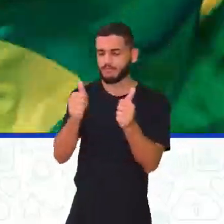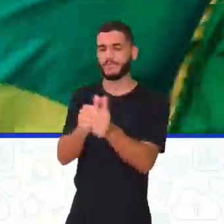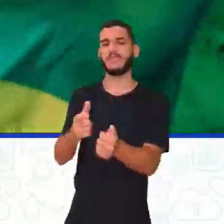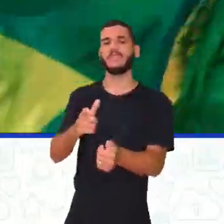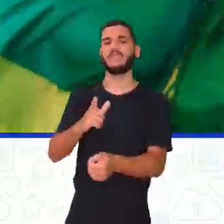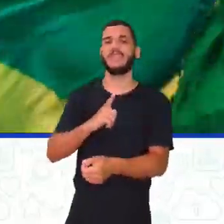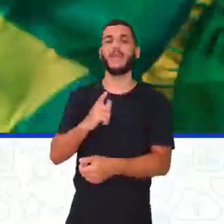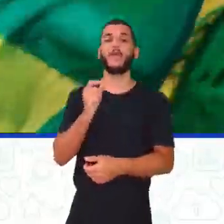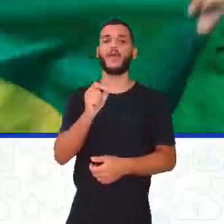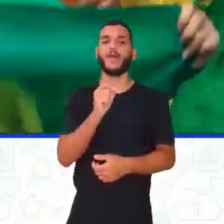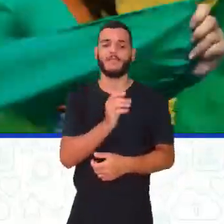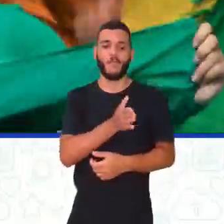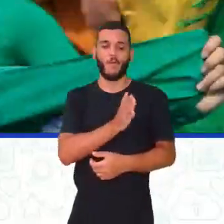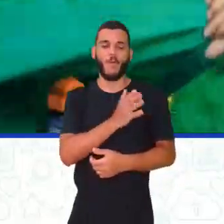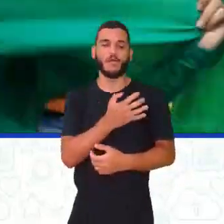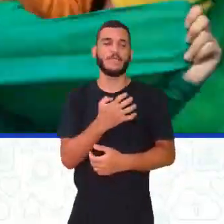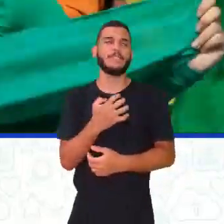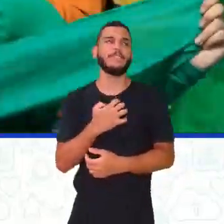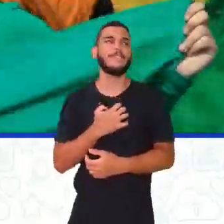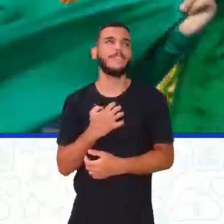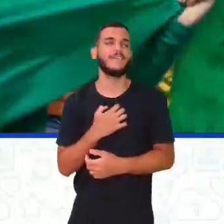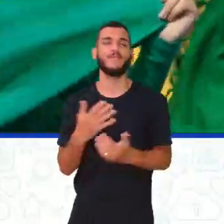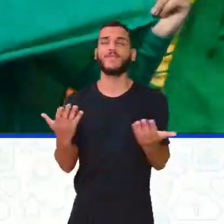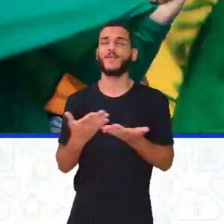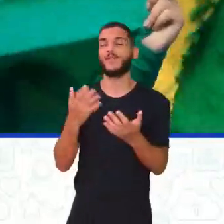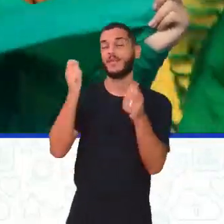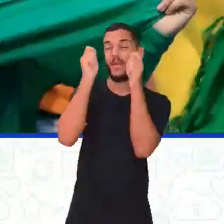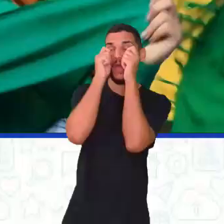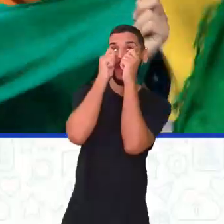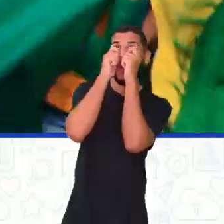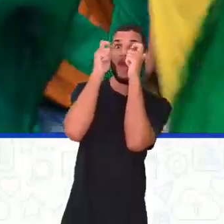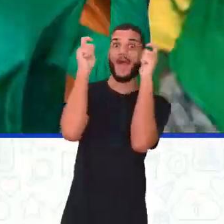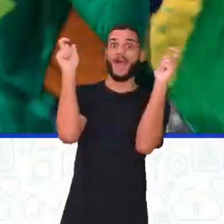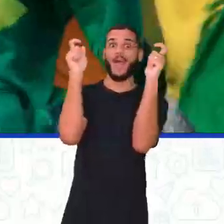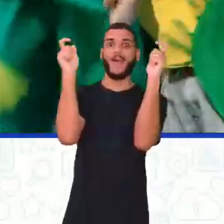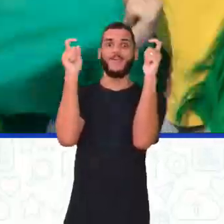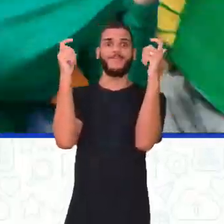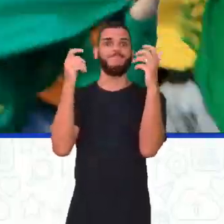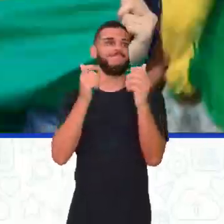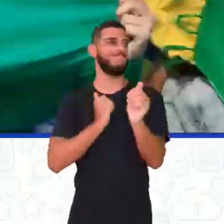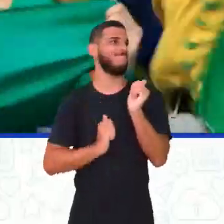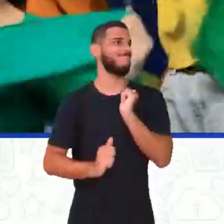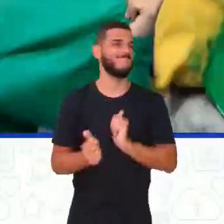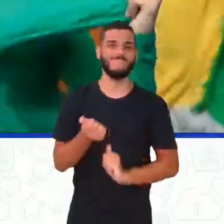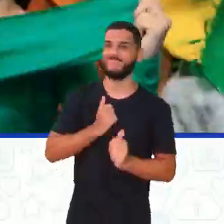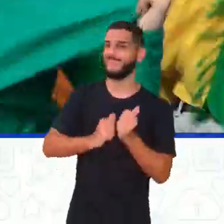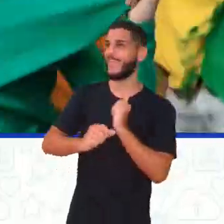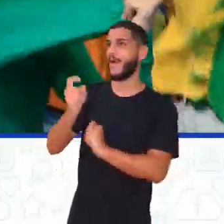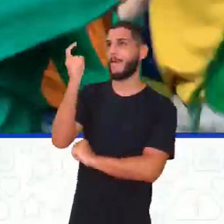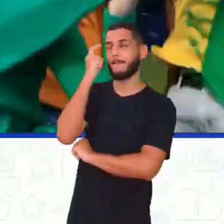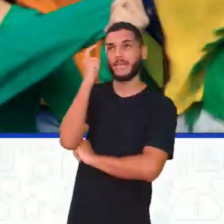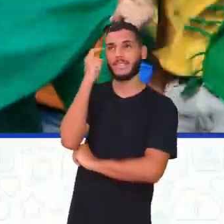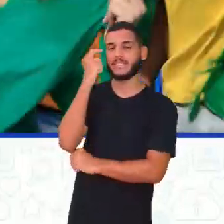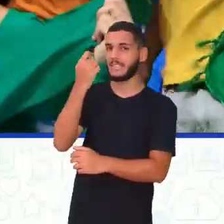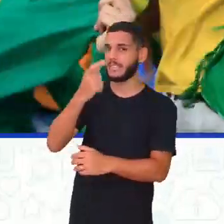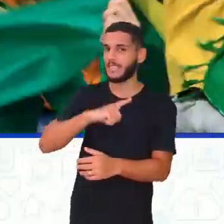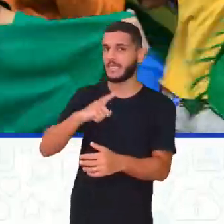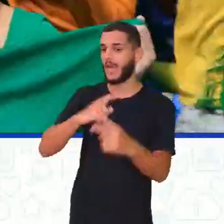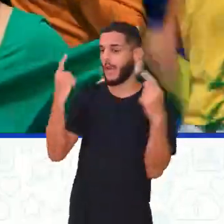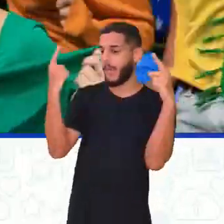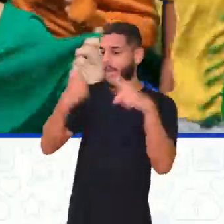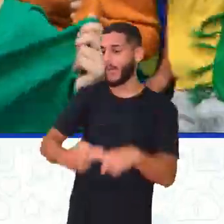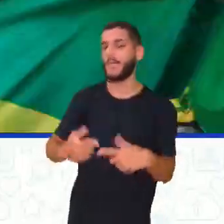nosso coração, né? Eu hoje acordei, né, muito agitada, pensando já nesse jogo que